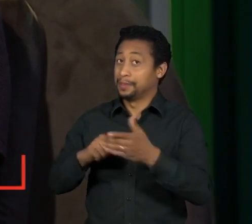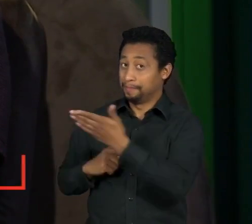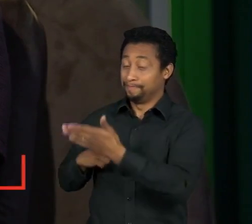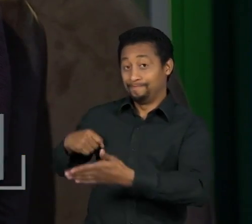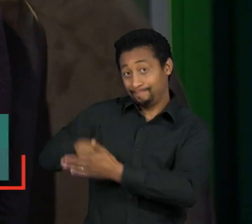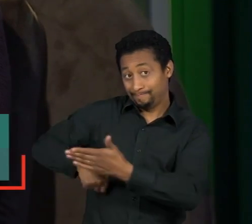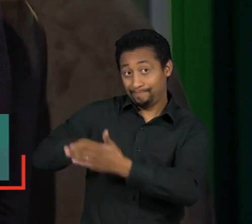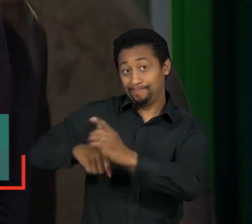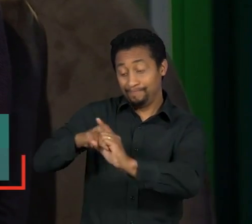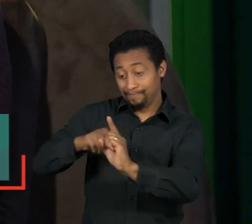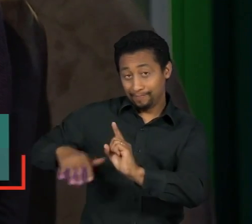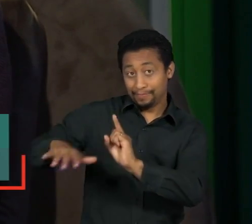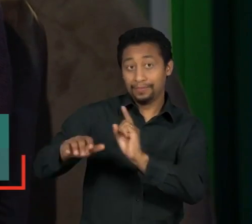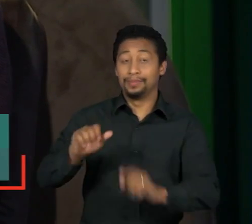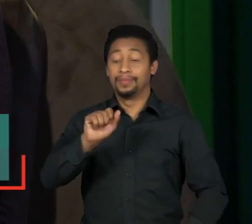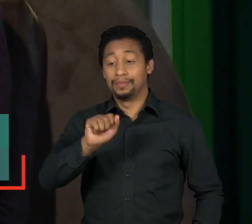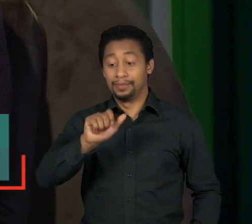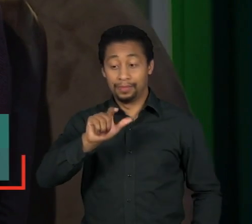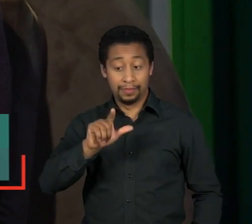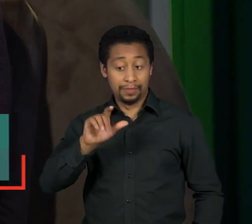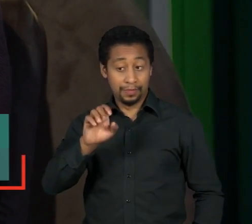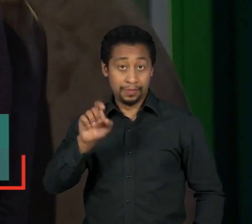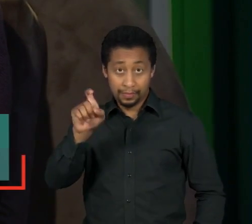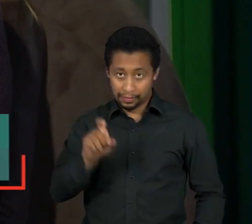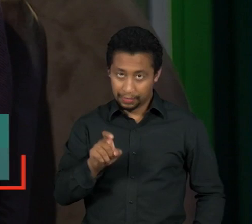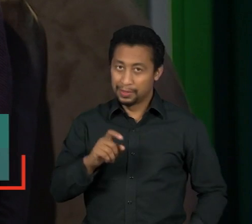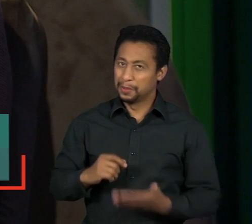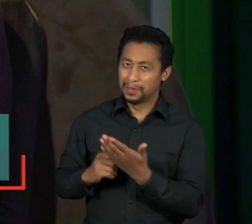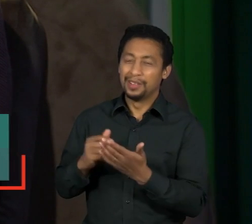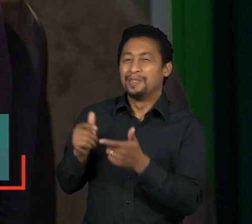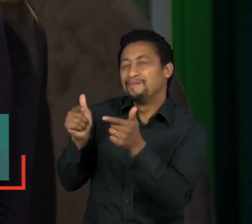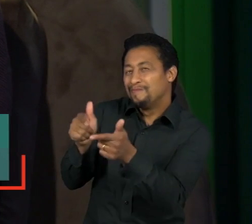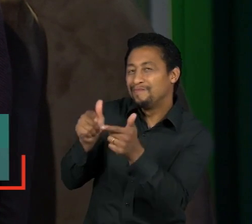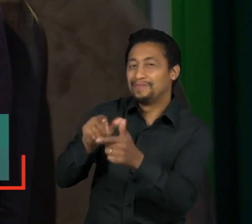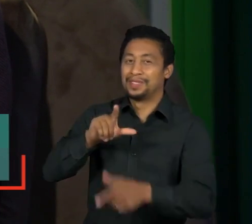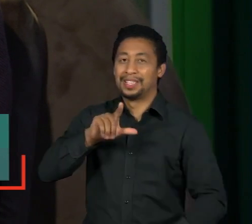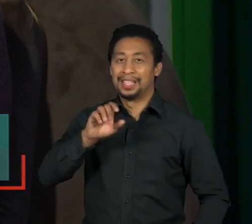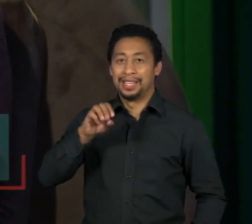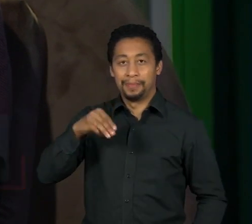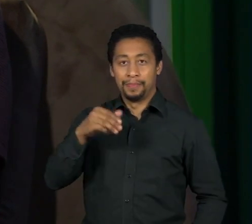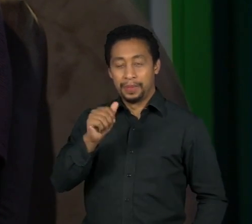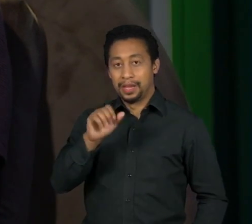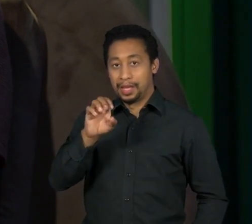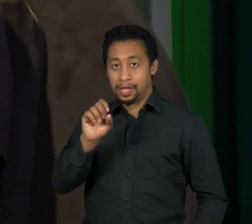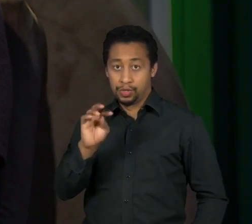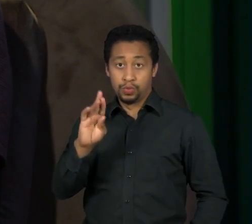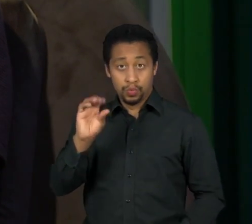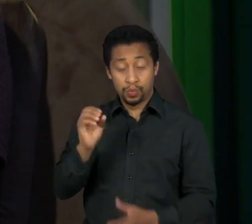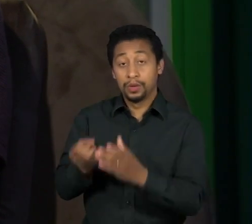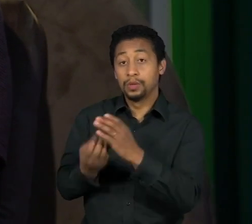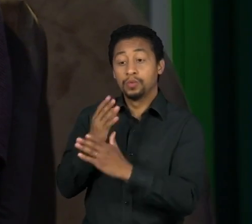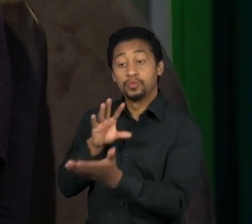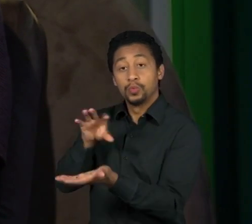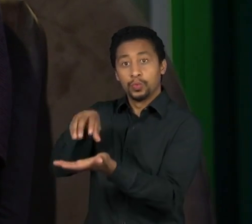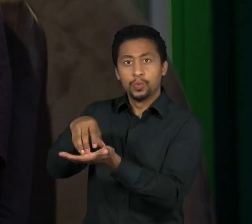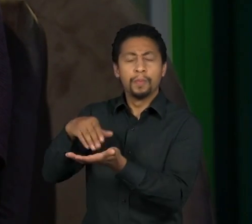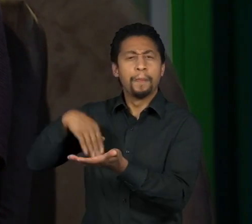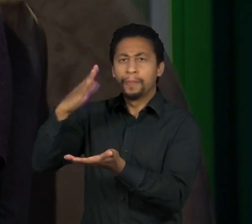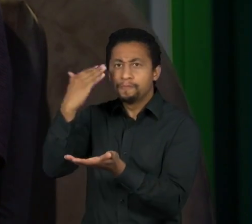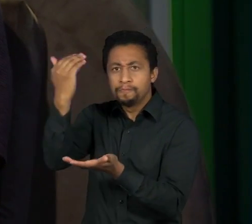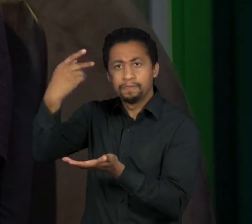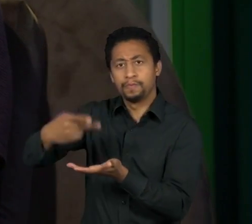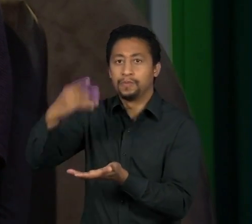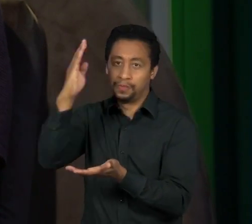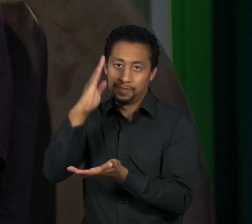social Alex dos Santos, mais conhecido como Lê Maestro e cofundador de um dos institutos mais reconhecidos no país,